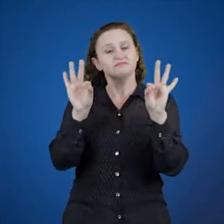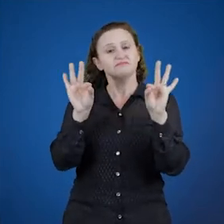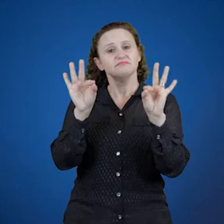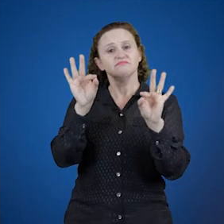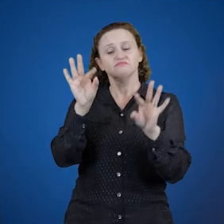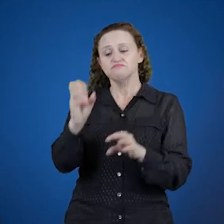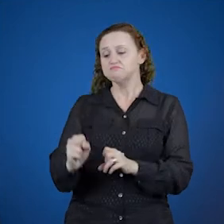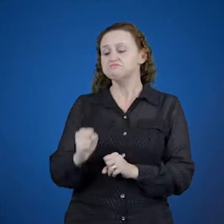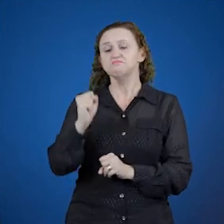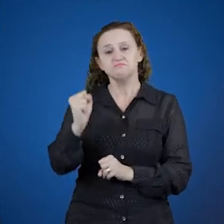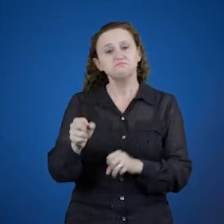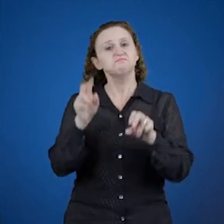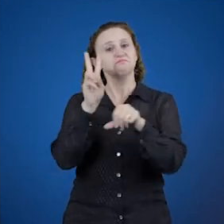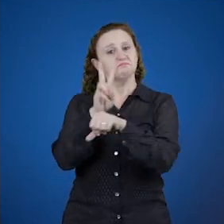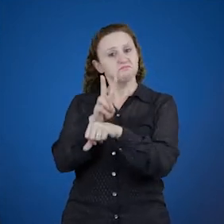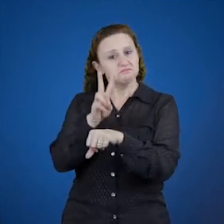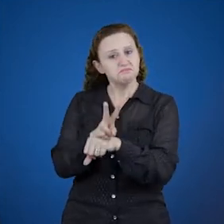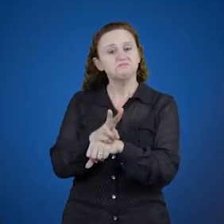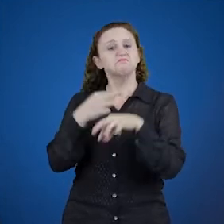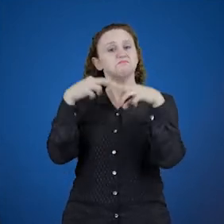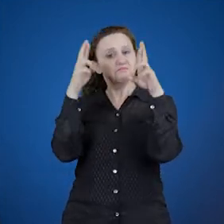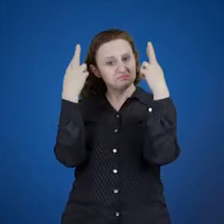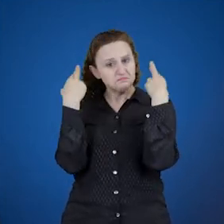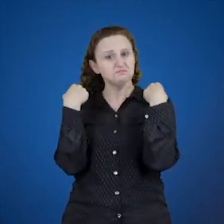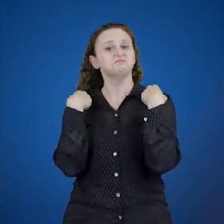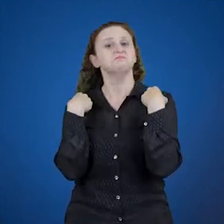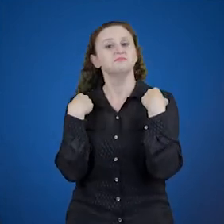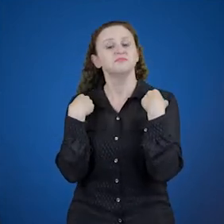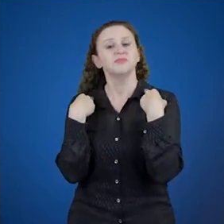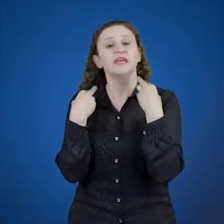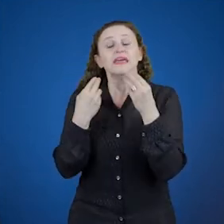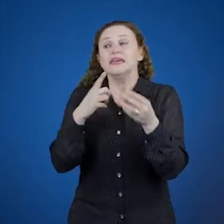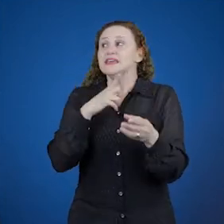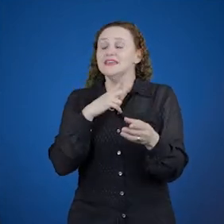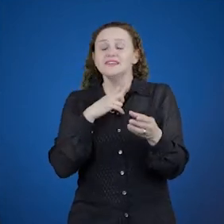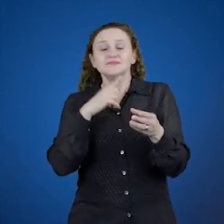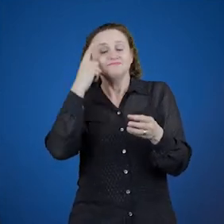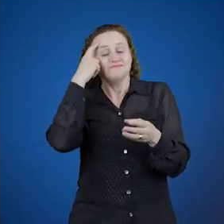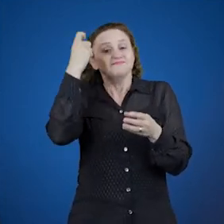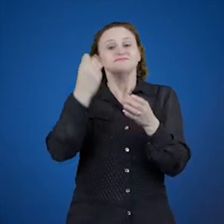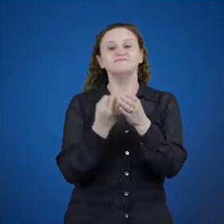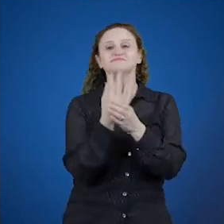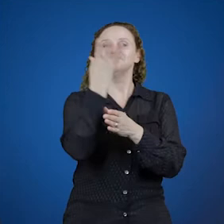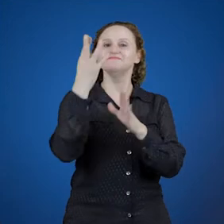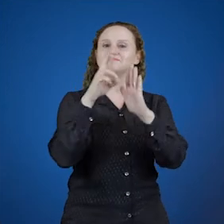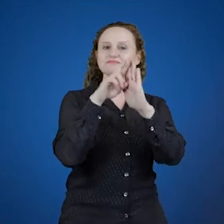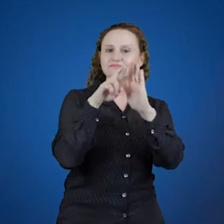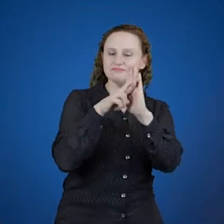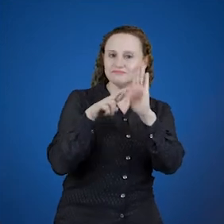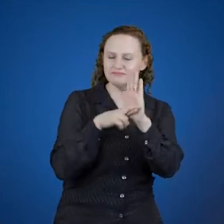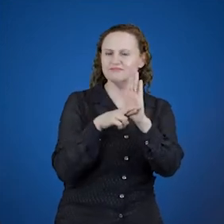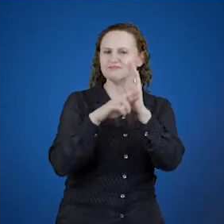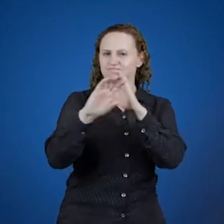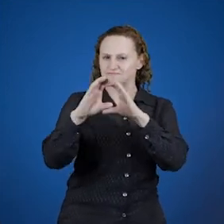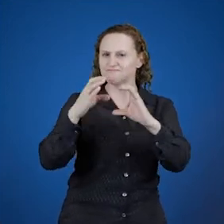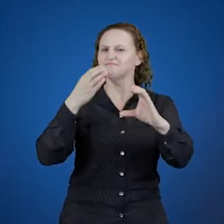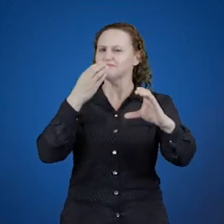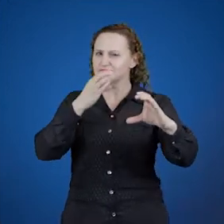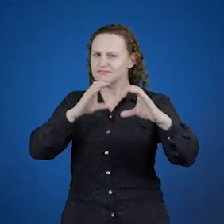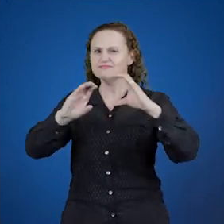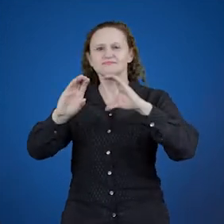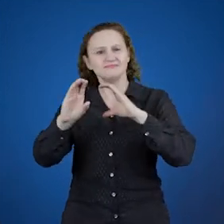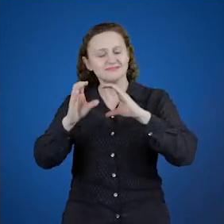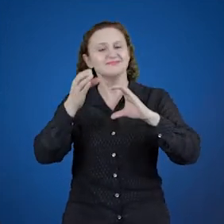pastores que criam um código para se comunicar para a sua surpresa esse